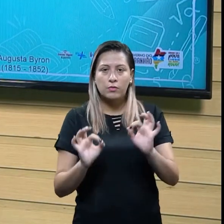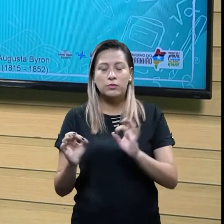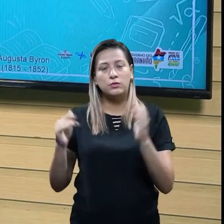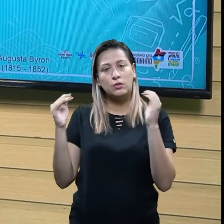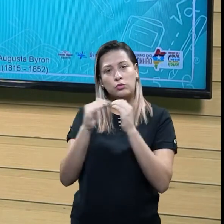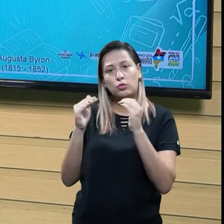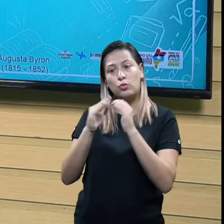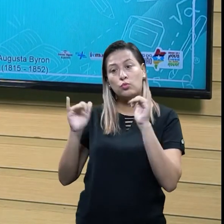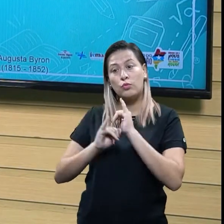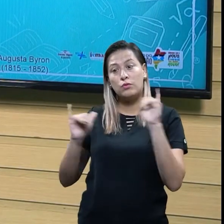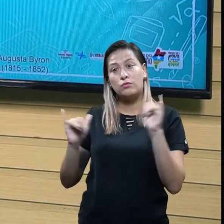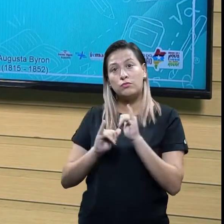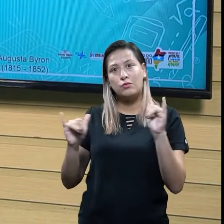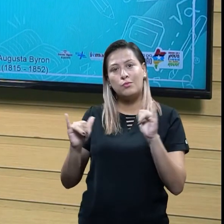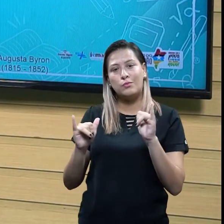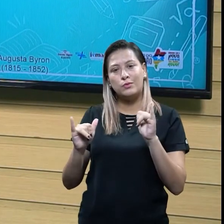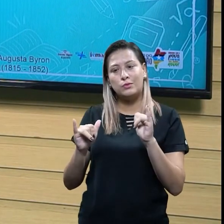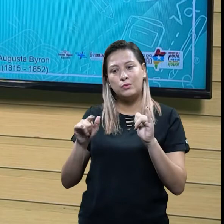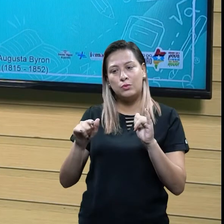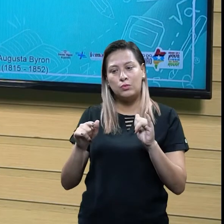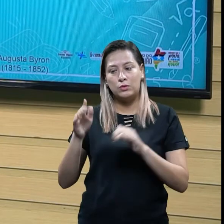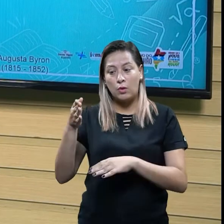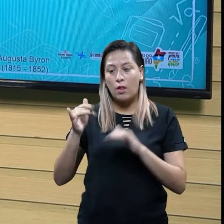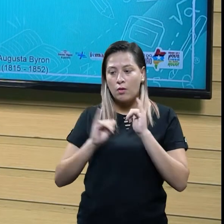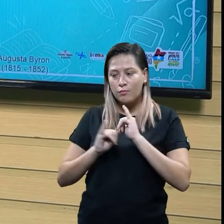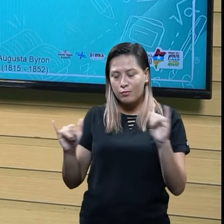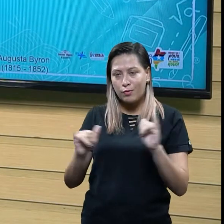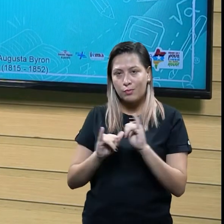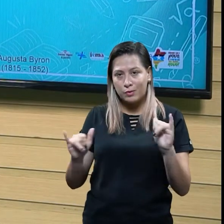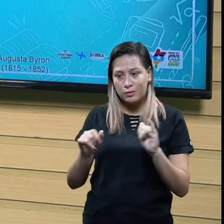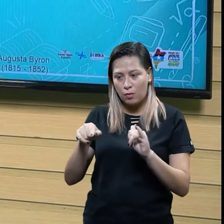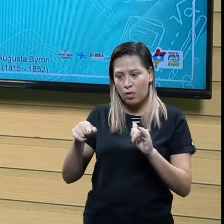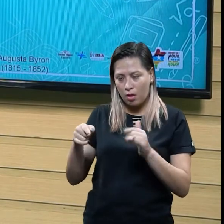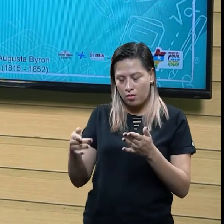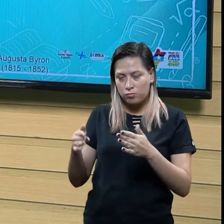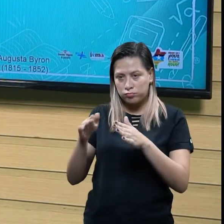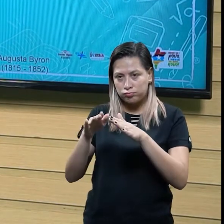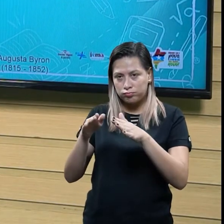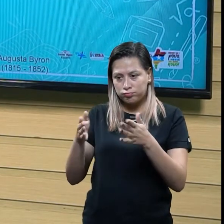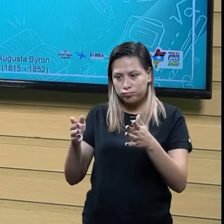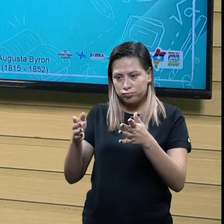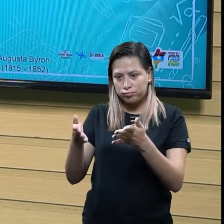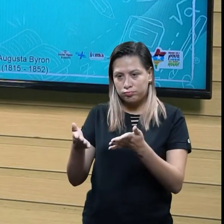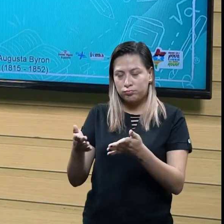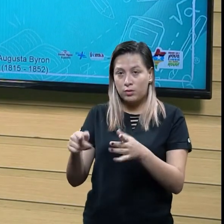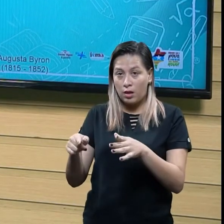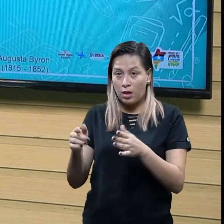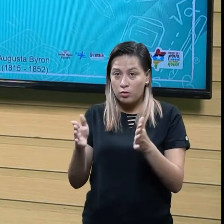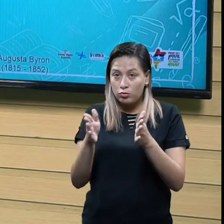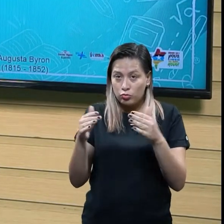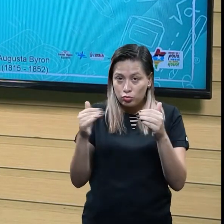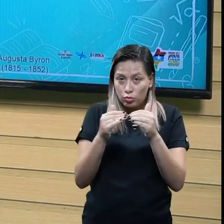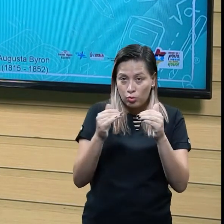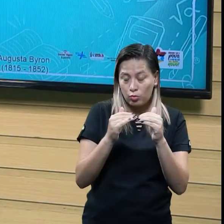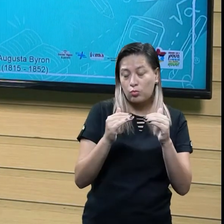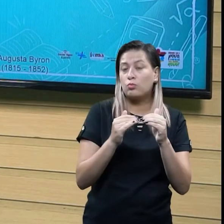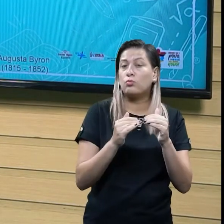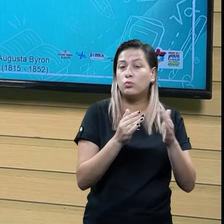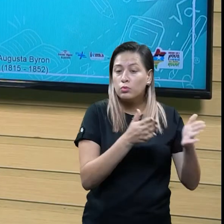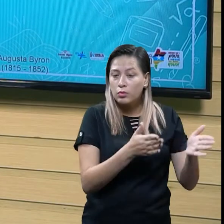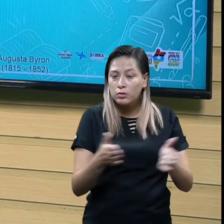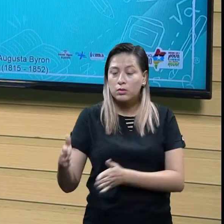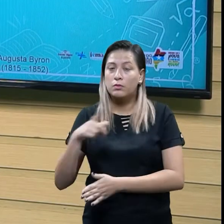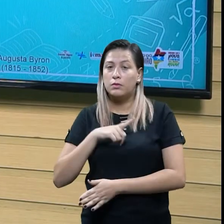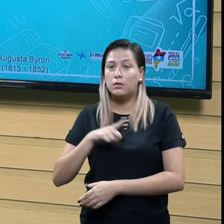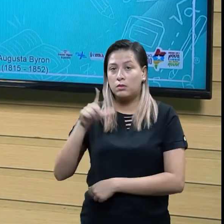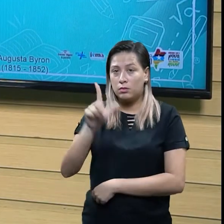informações. A máquina recebe a informação, tá, de acordo com a sequência que vem no